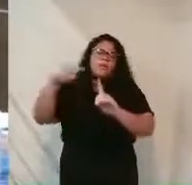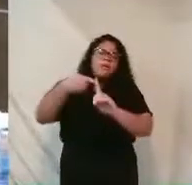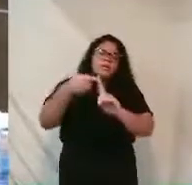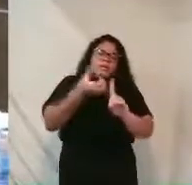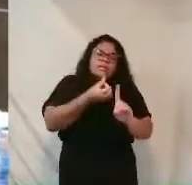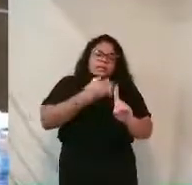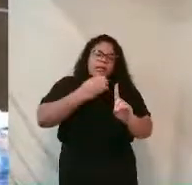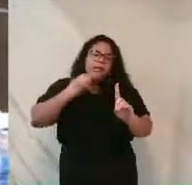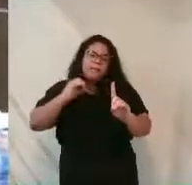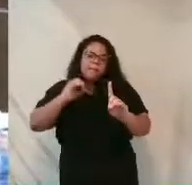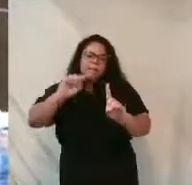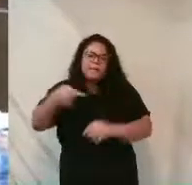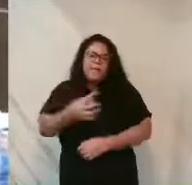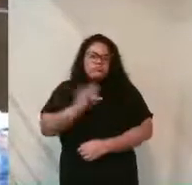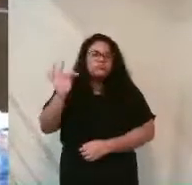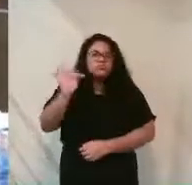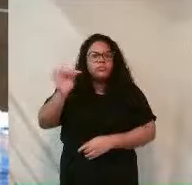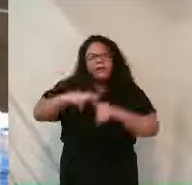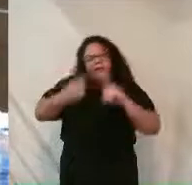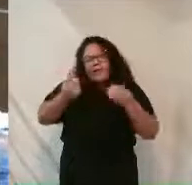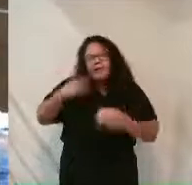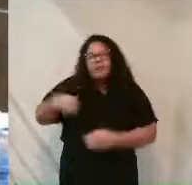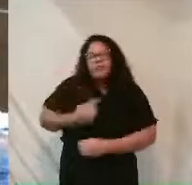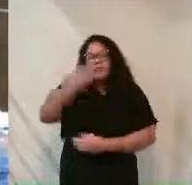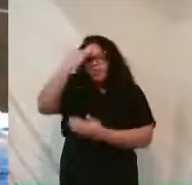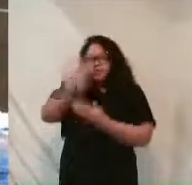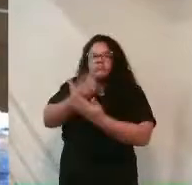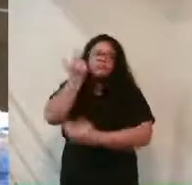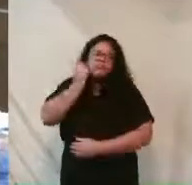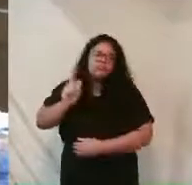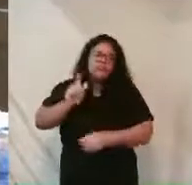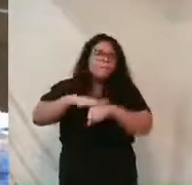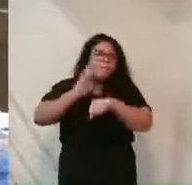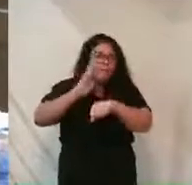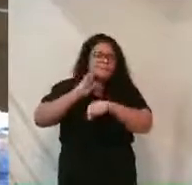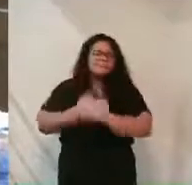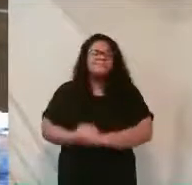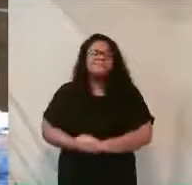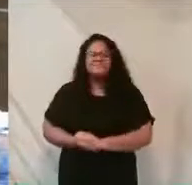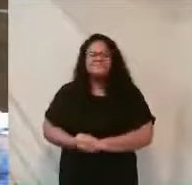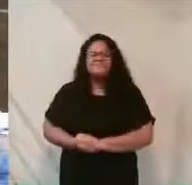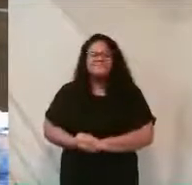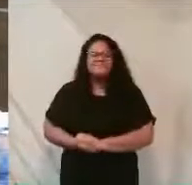rastreadas, incluídas dentro do programa ProLata. Bom, muito obrigada.